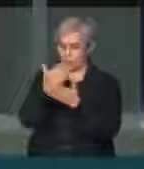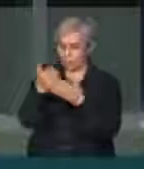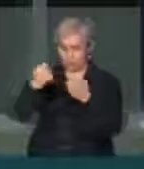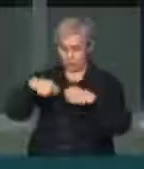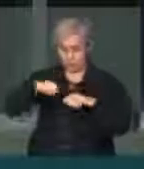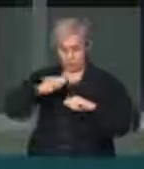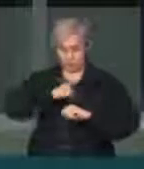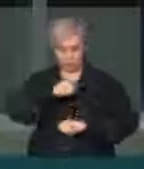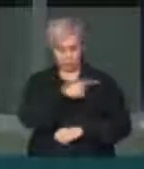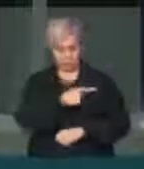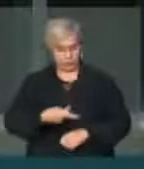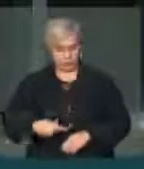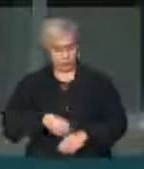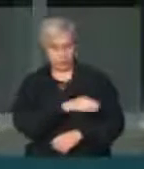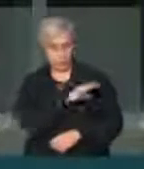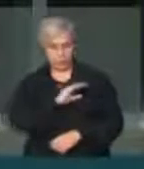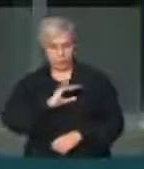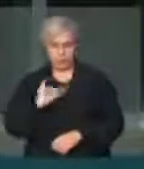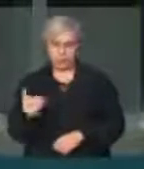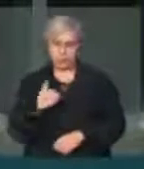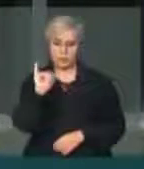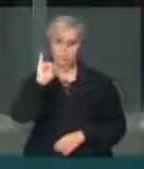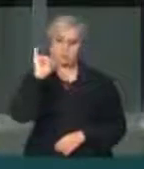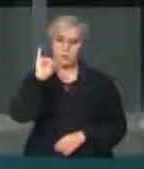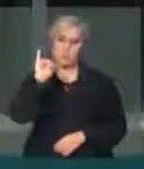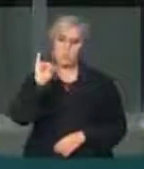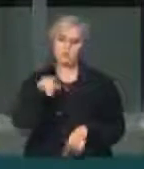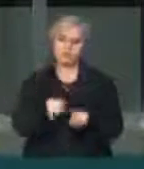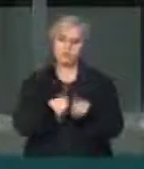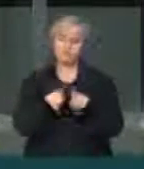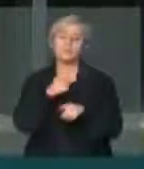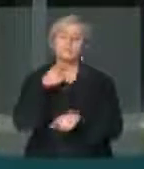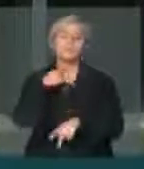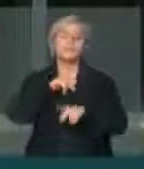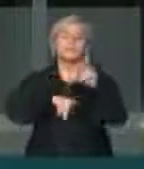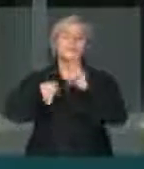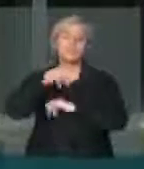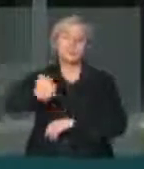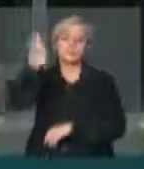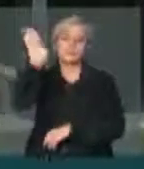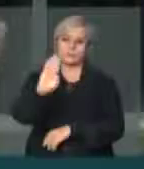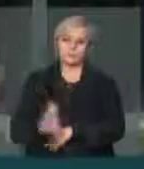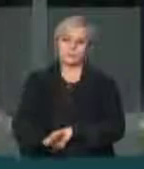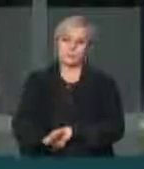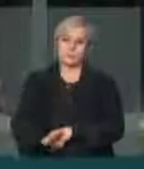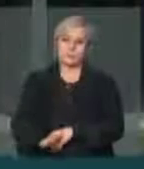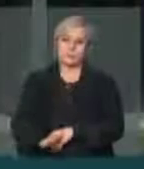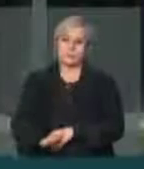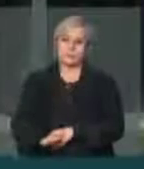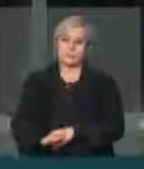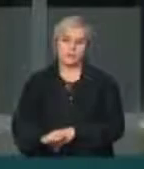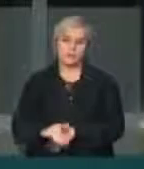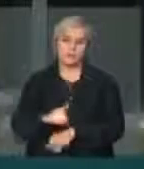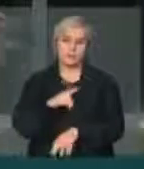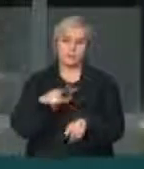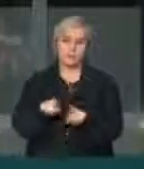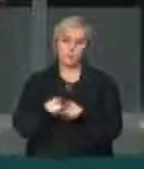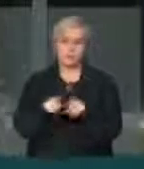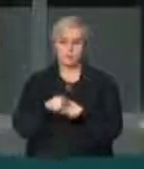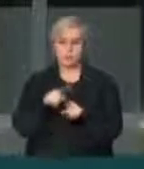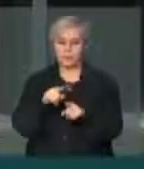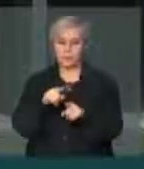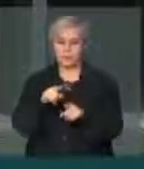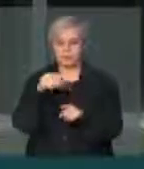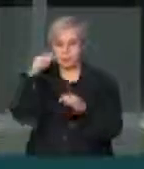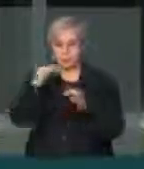esta comissão tão importante e de tanta vontade do povo brasileiro. Na certeza, volto a repetir, que cumprimos